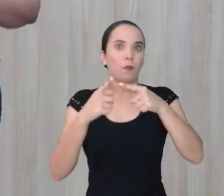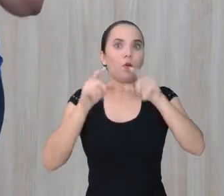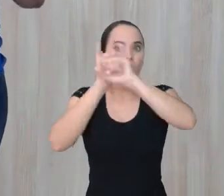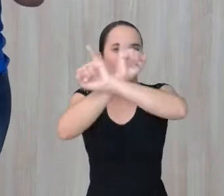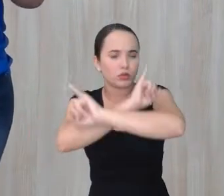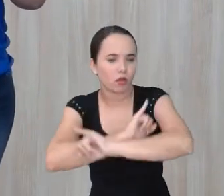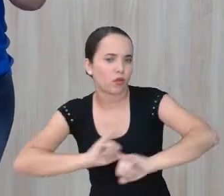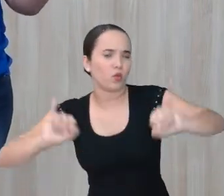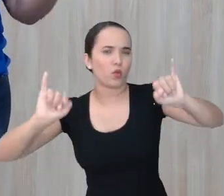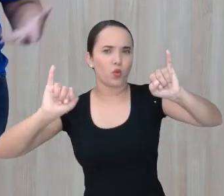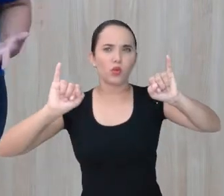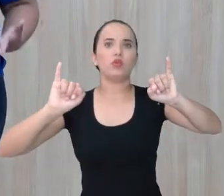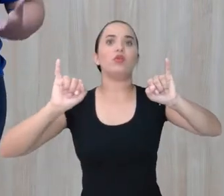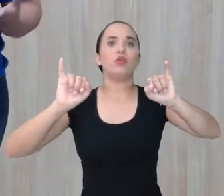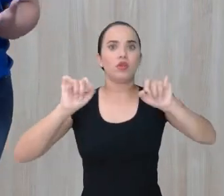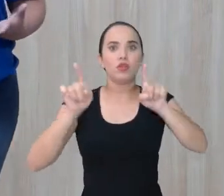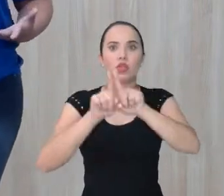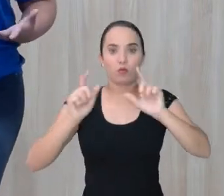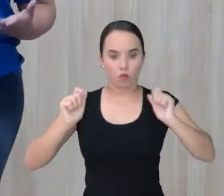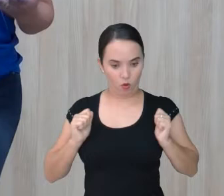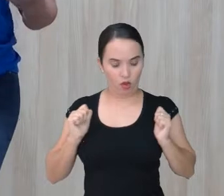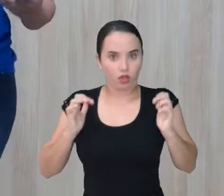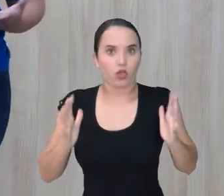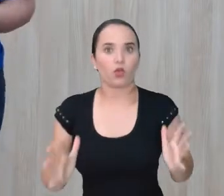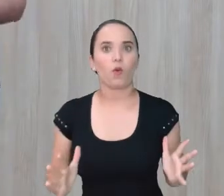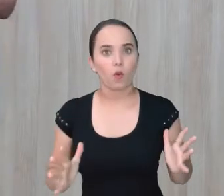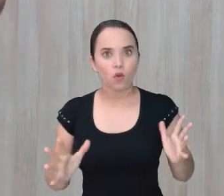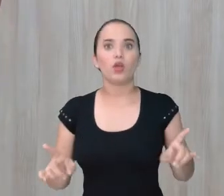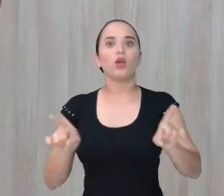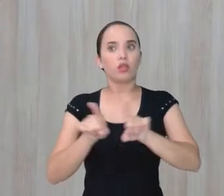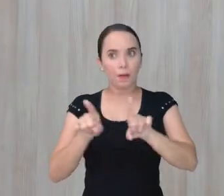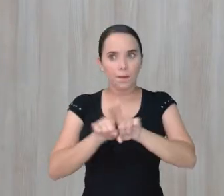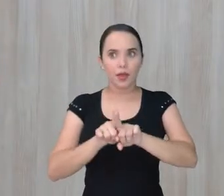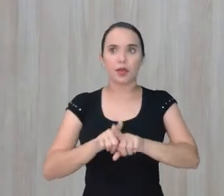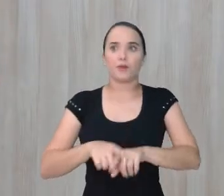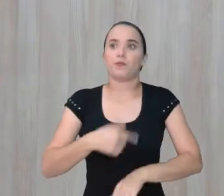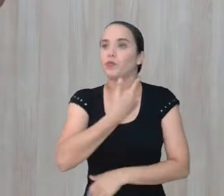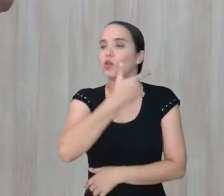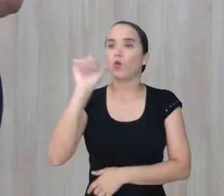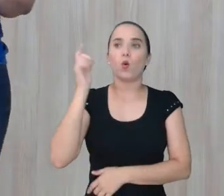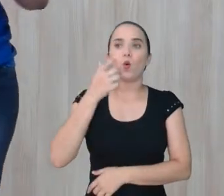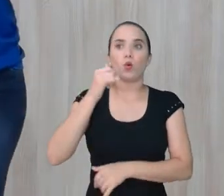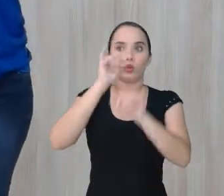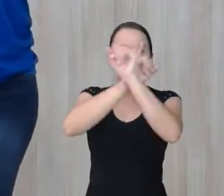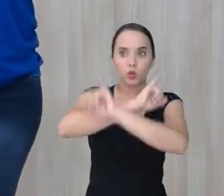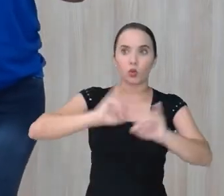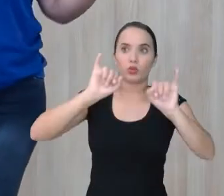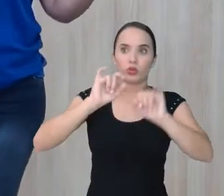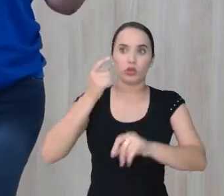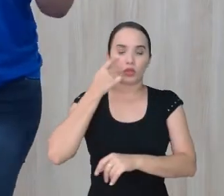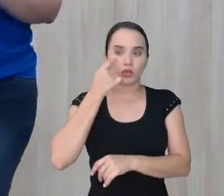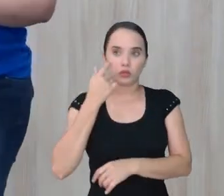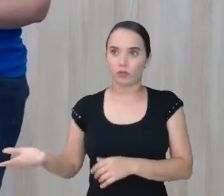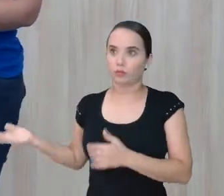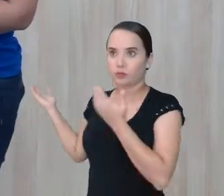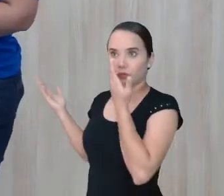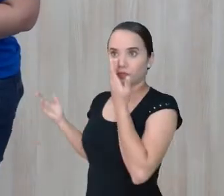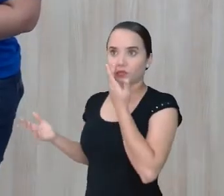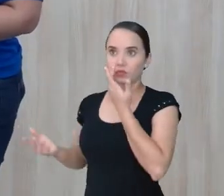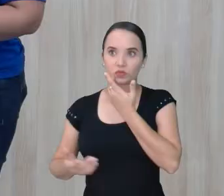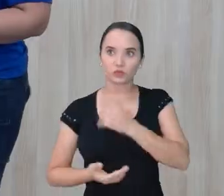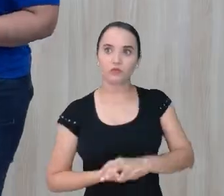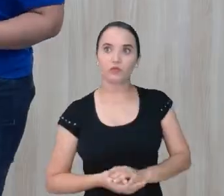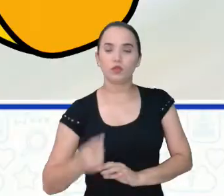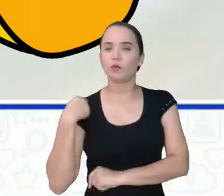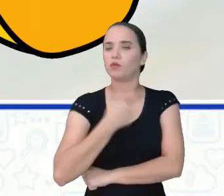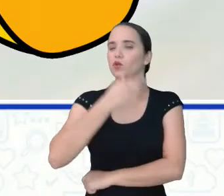notícia, com essas ações, certo? Então, mais uma notícia para a gente ver o formato